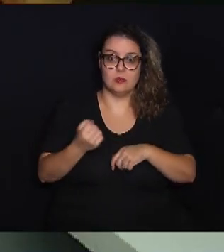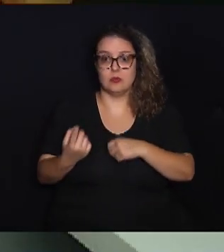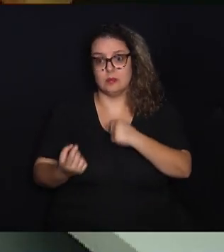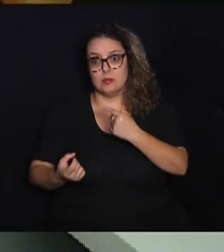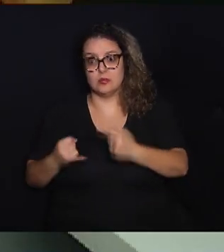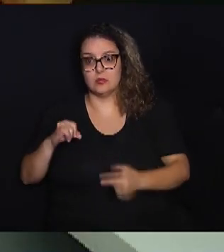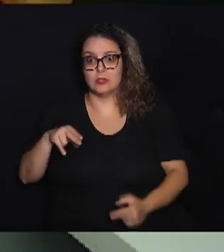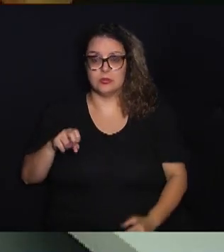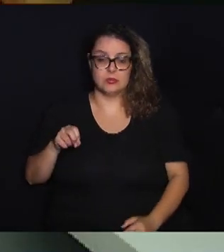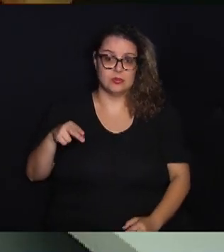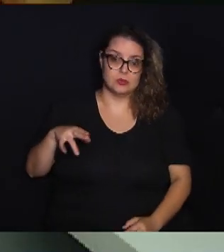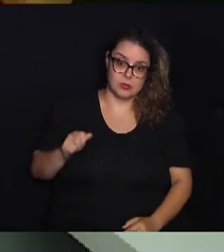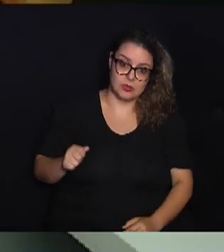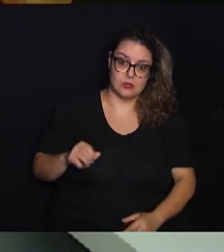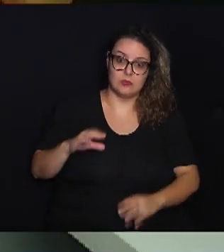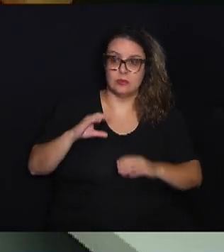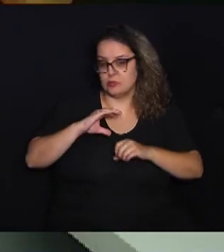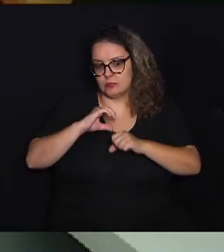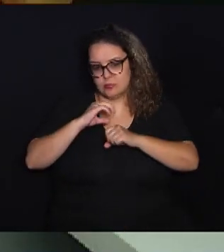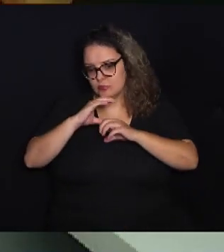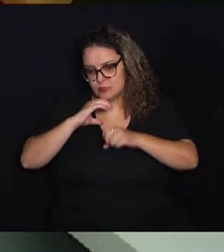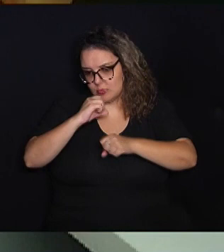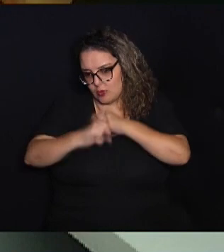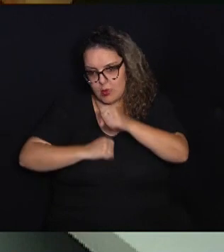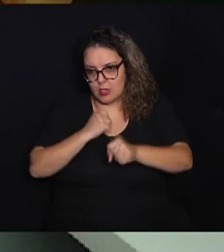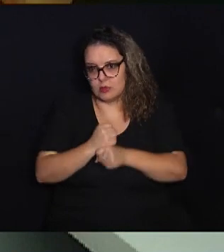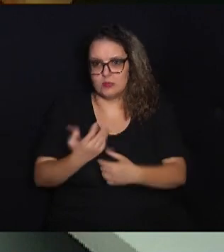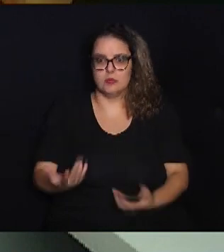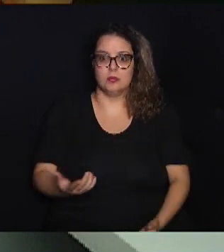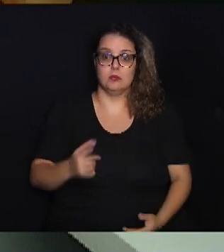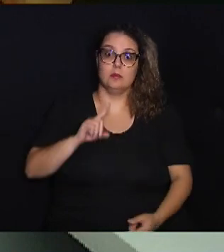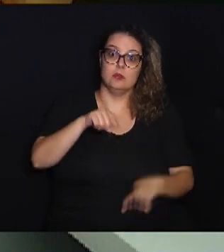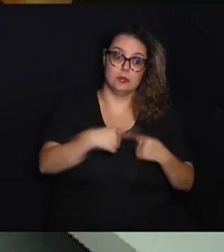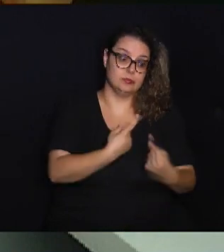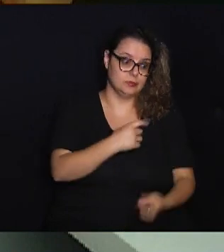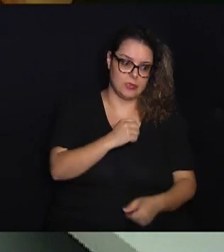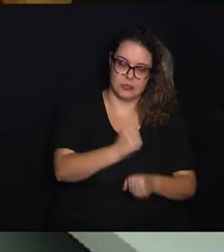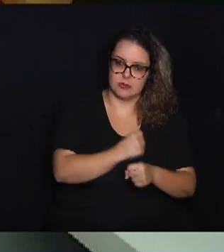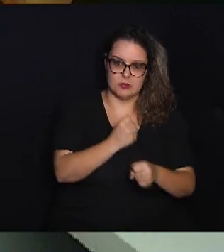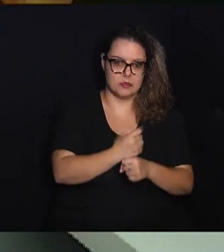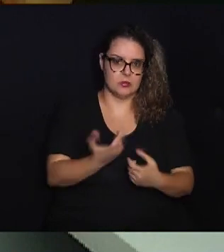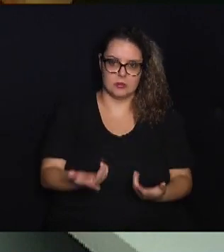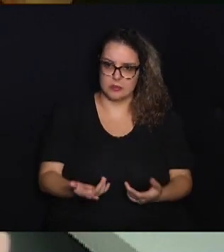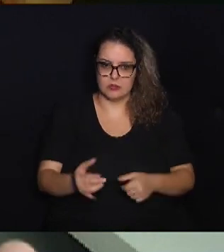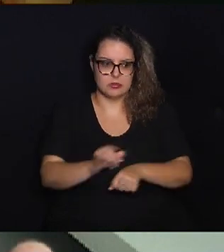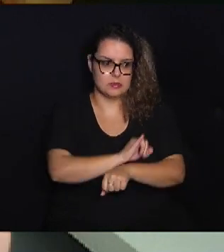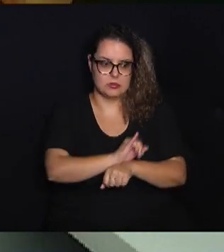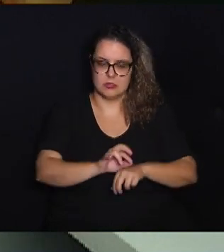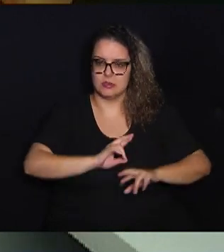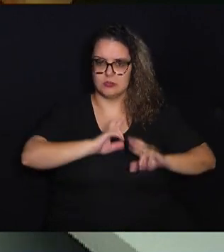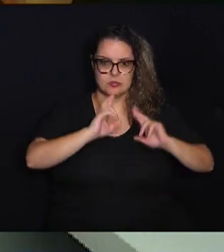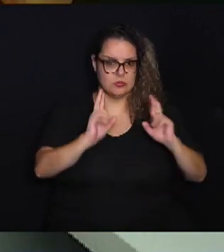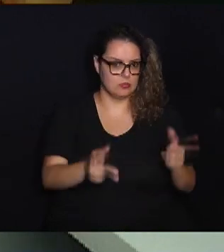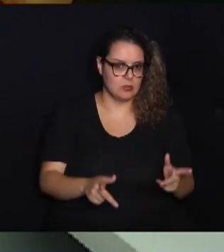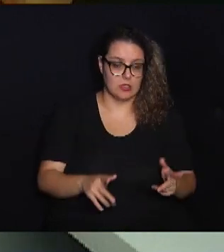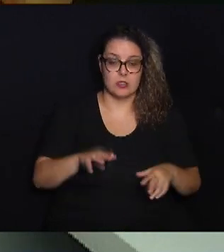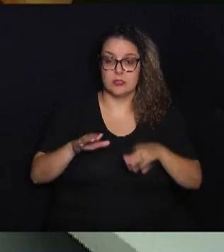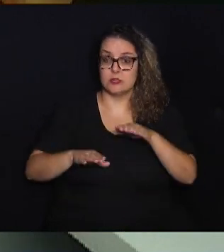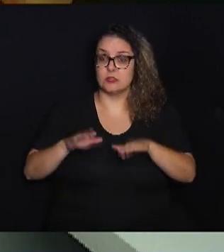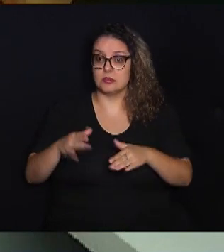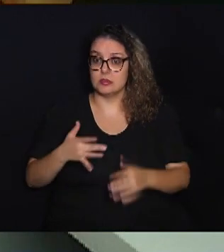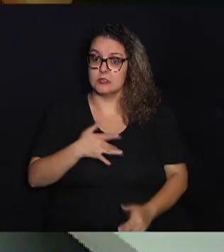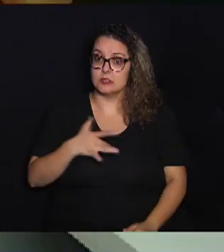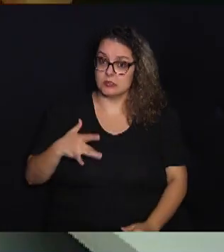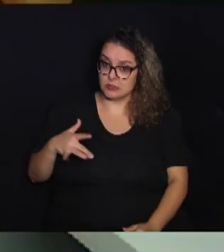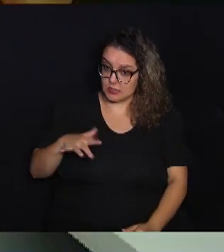no ano, outra coisa é uma pessoa com 10 anos de insônia, a estratégia é completamente diferente e às vezes a gente da